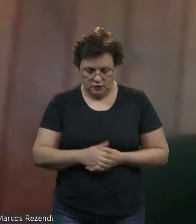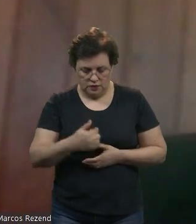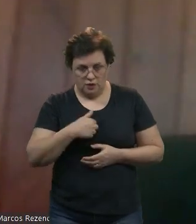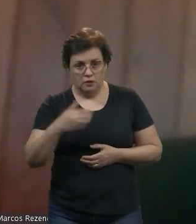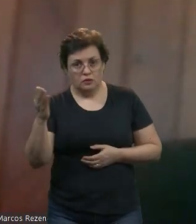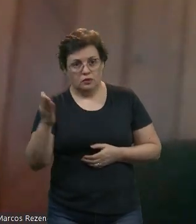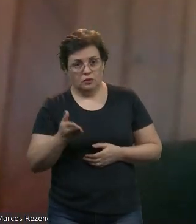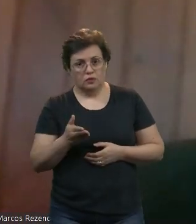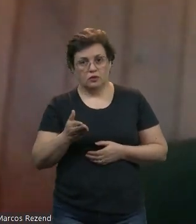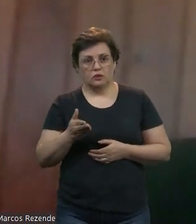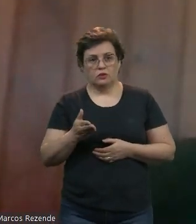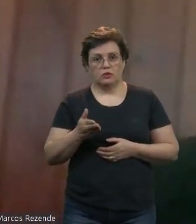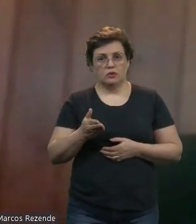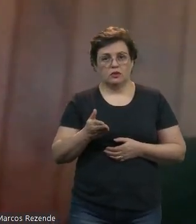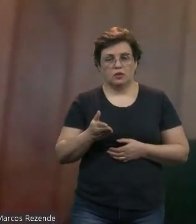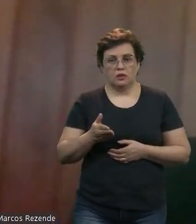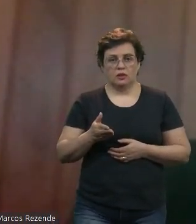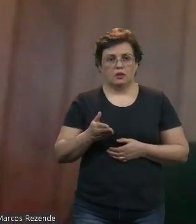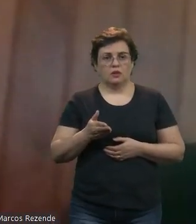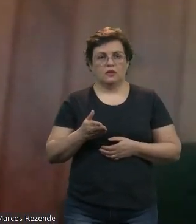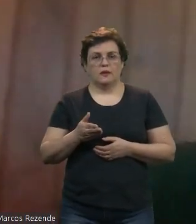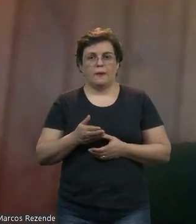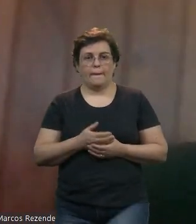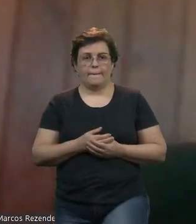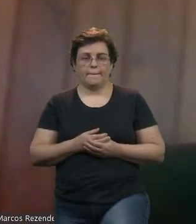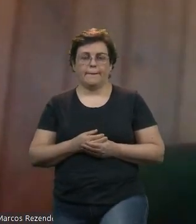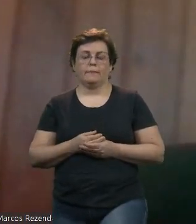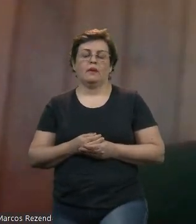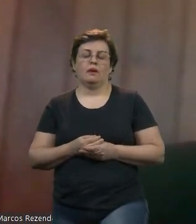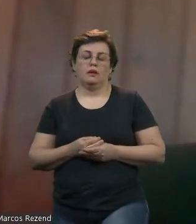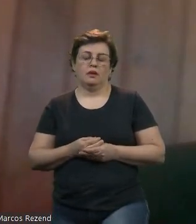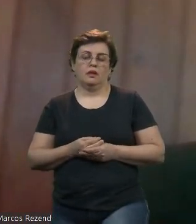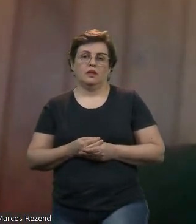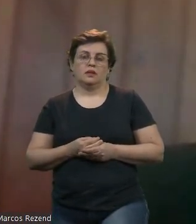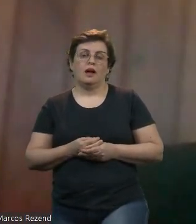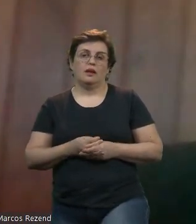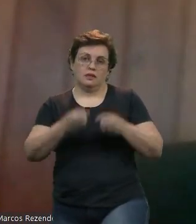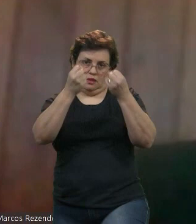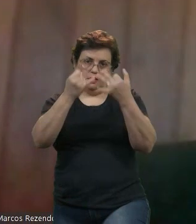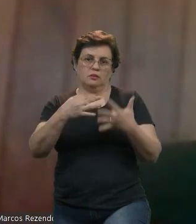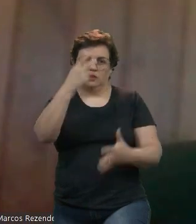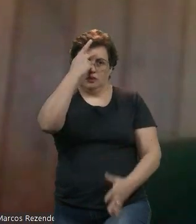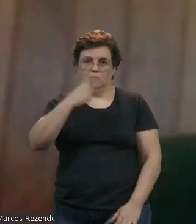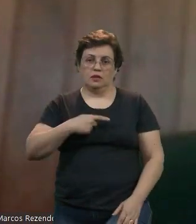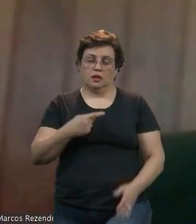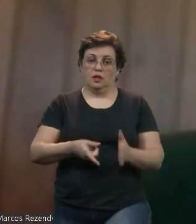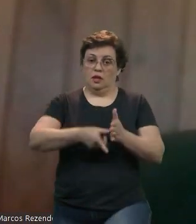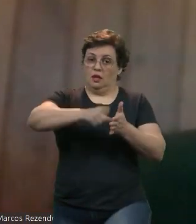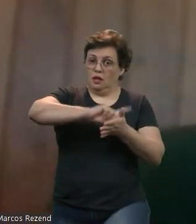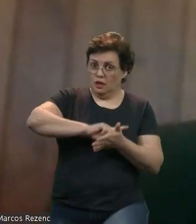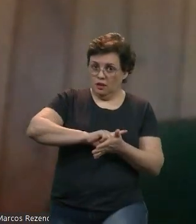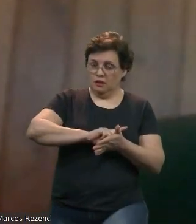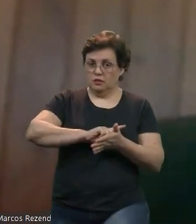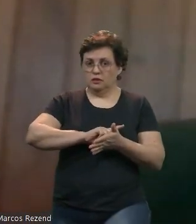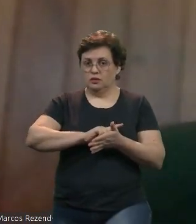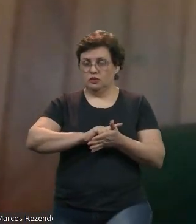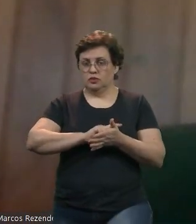concederei a explicação pessoal antes de irmos para a sessão extraordinária já convocada. Antes,